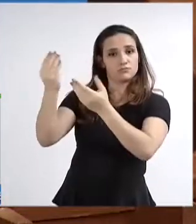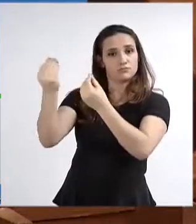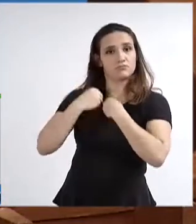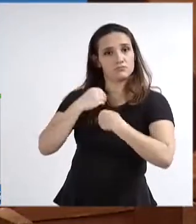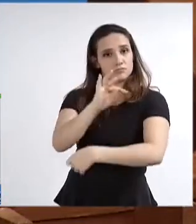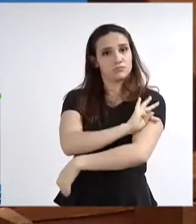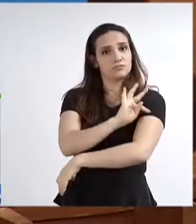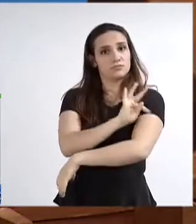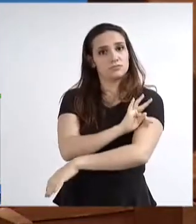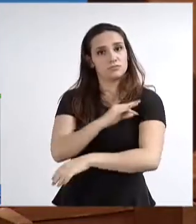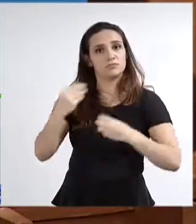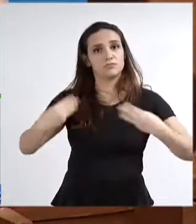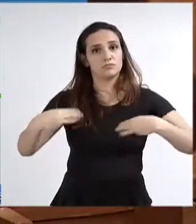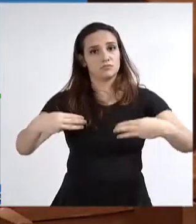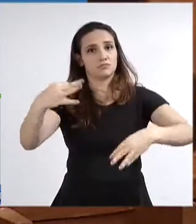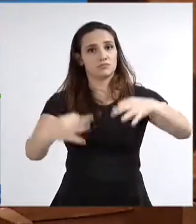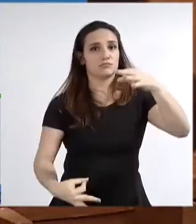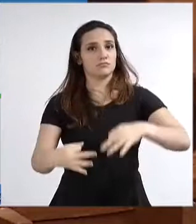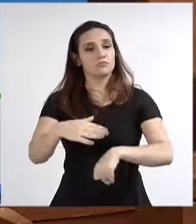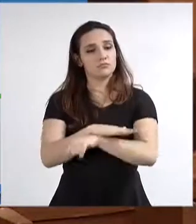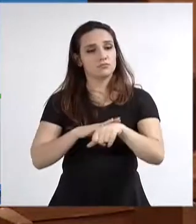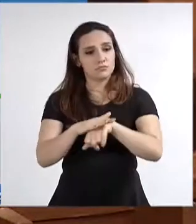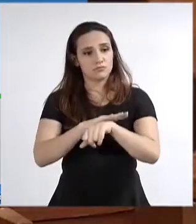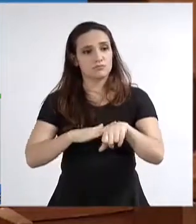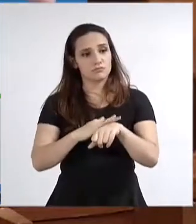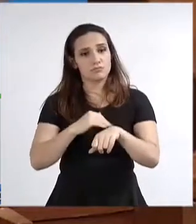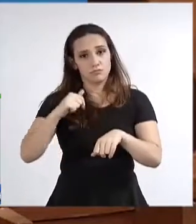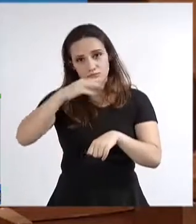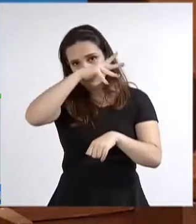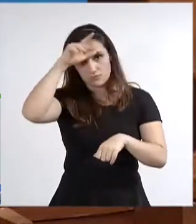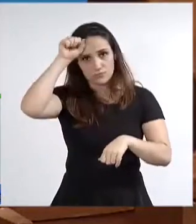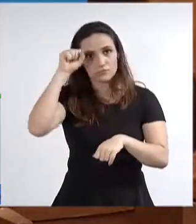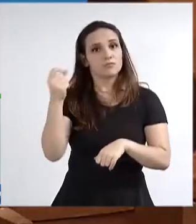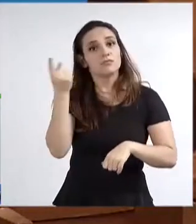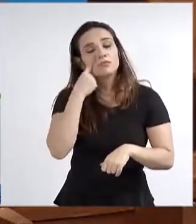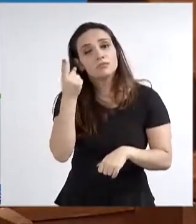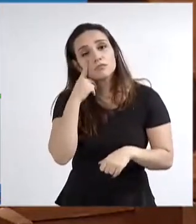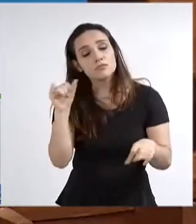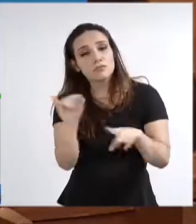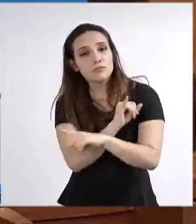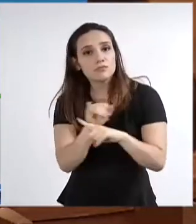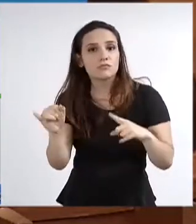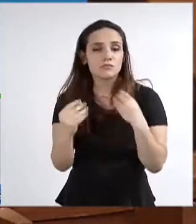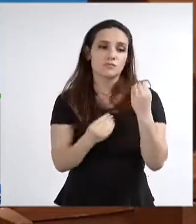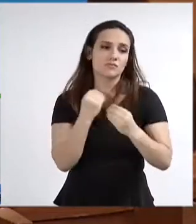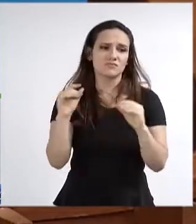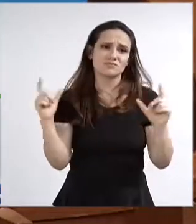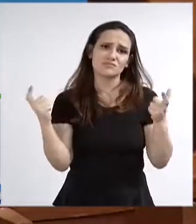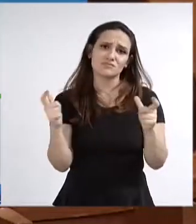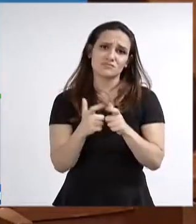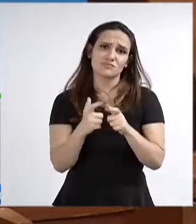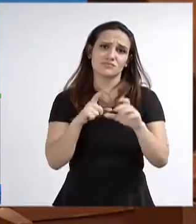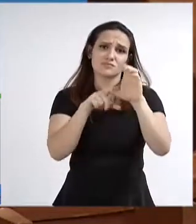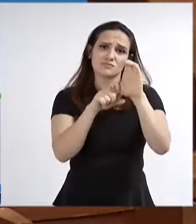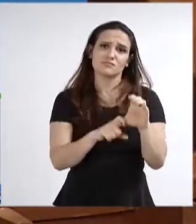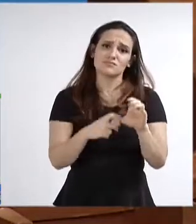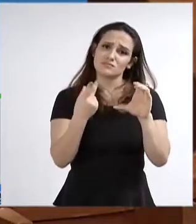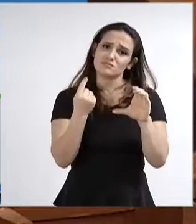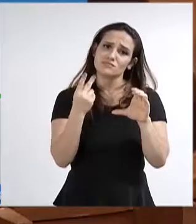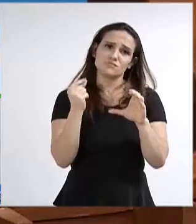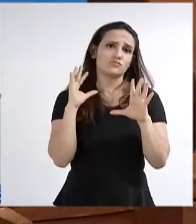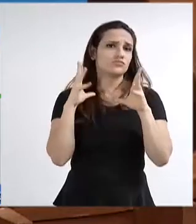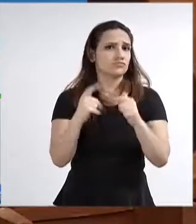da Justiça para dialogar com o Mato Grosso do Sul uma forma de minimamente ressarcir o Estado